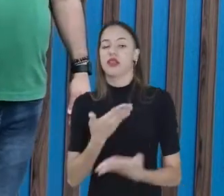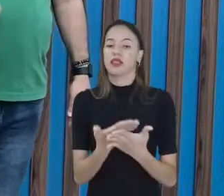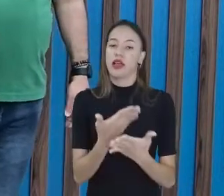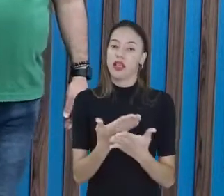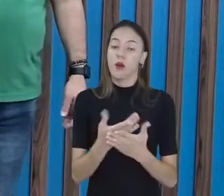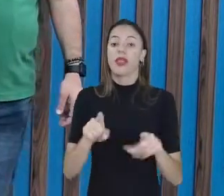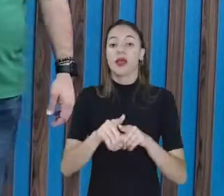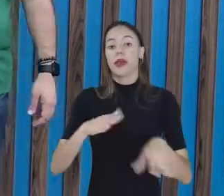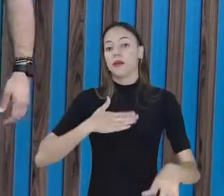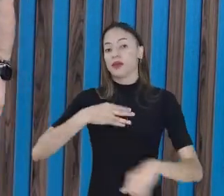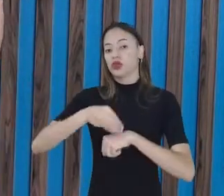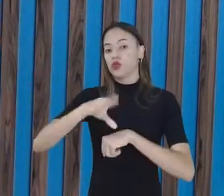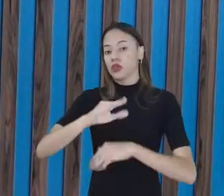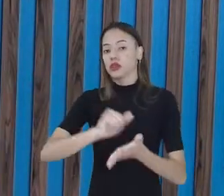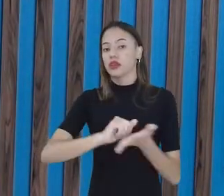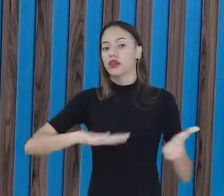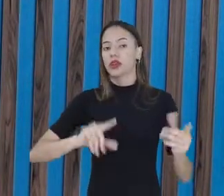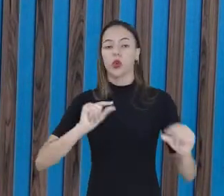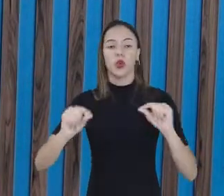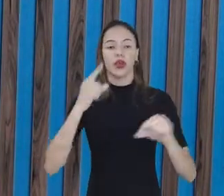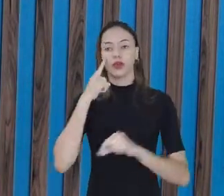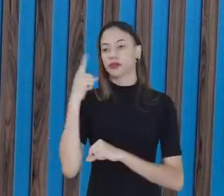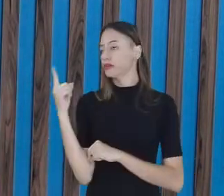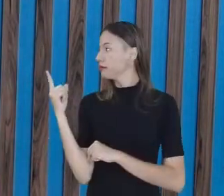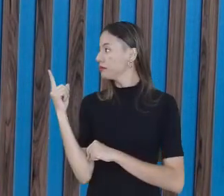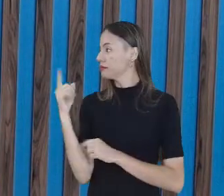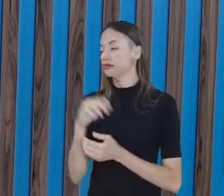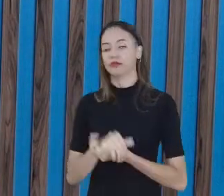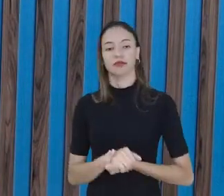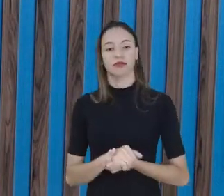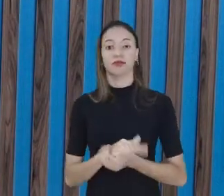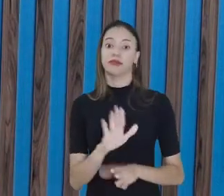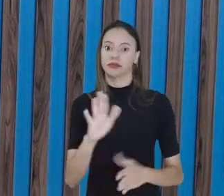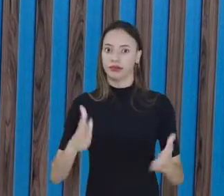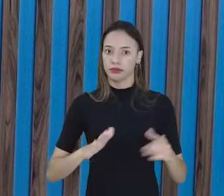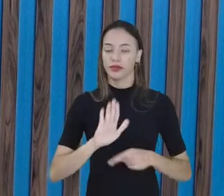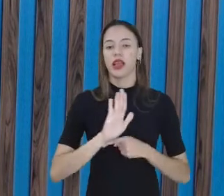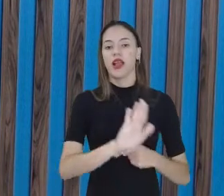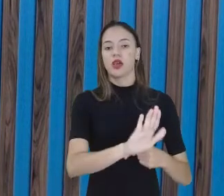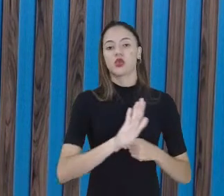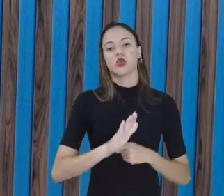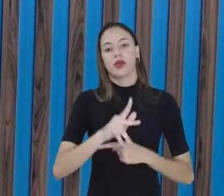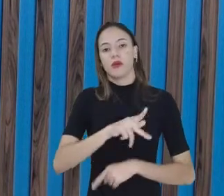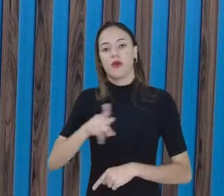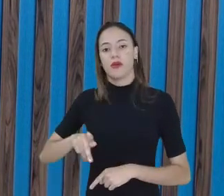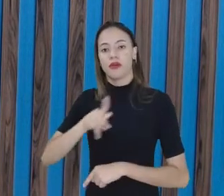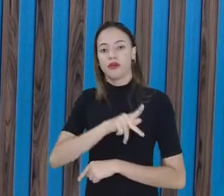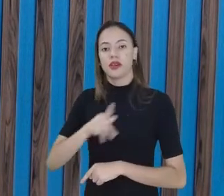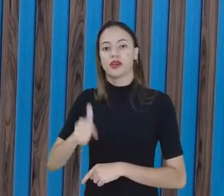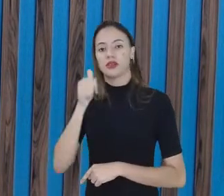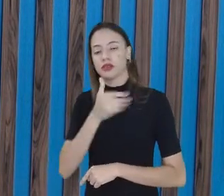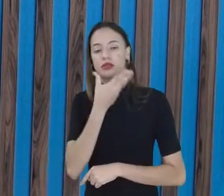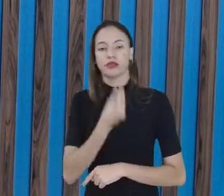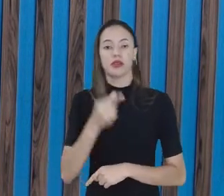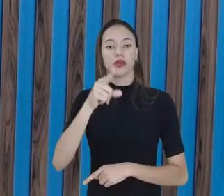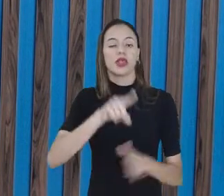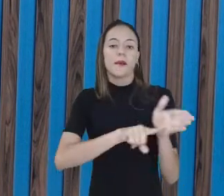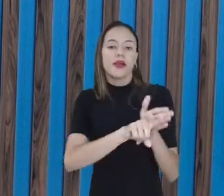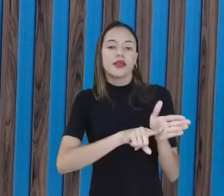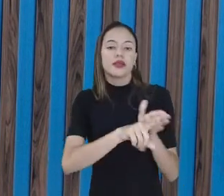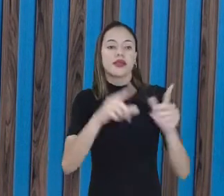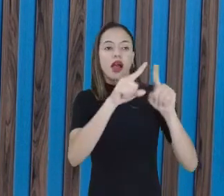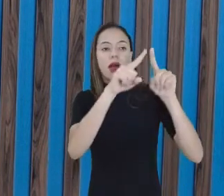como sugestão de atividade fica aí para vocês. Ó. Com auxílio do seu professor, da sua professora, pesquise projetos que